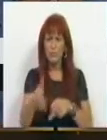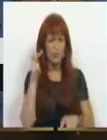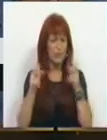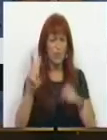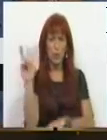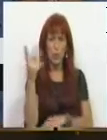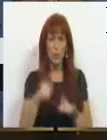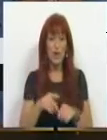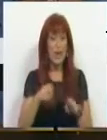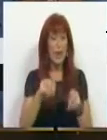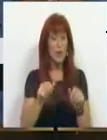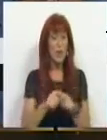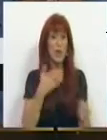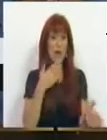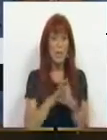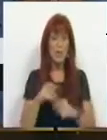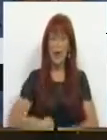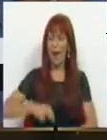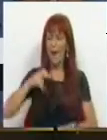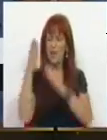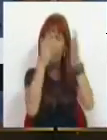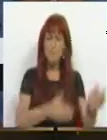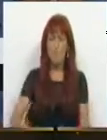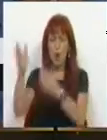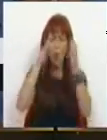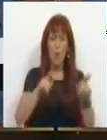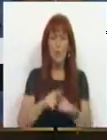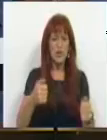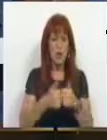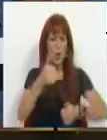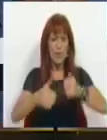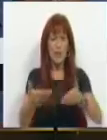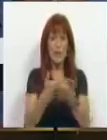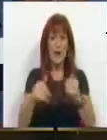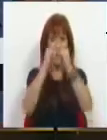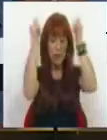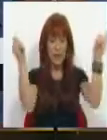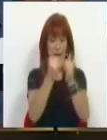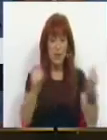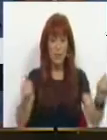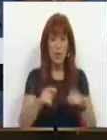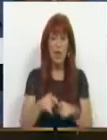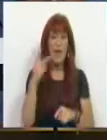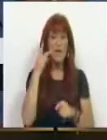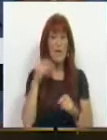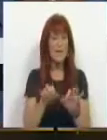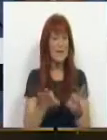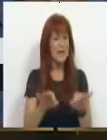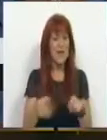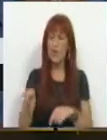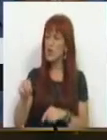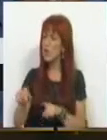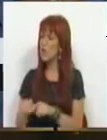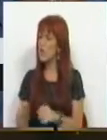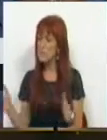velocidades. Regiões e explorações ricas e produtivas, competitivas no mercado internacional, vivem a par de